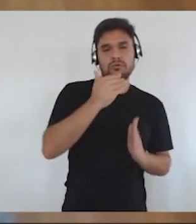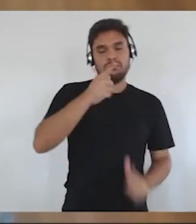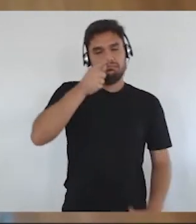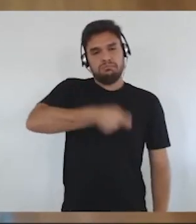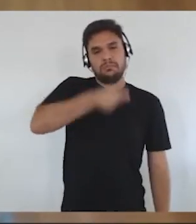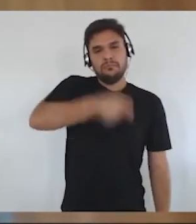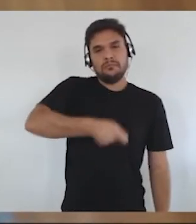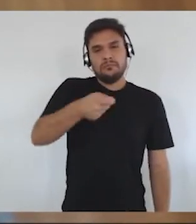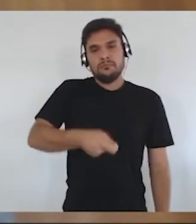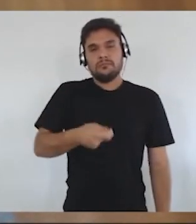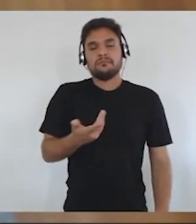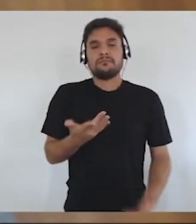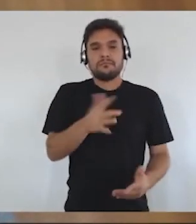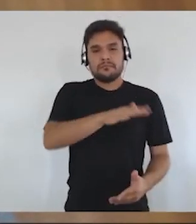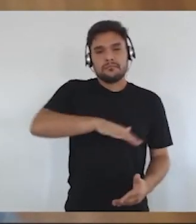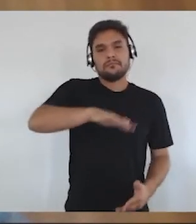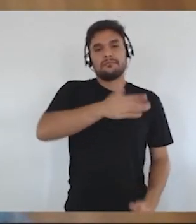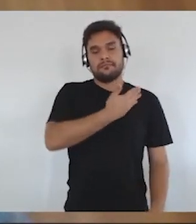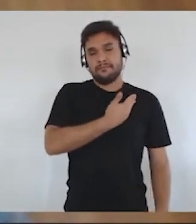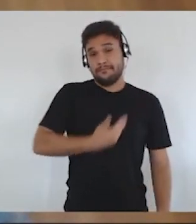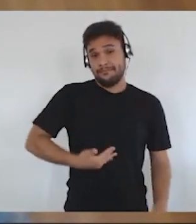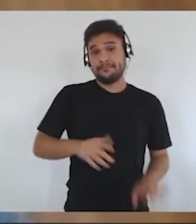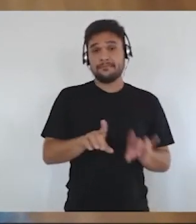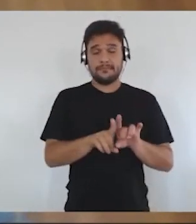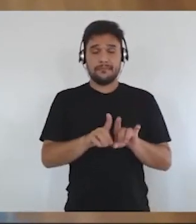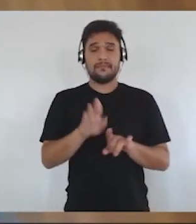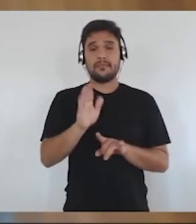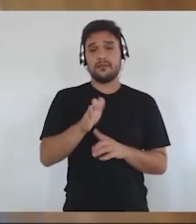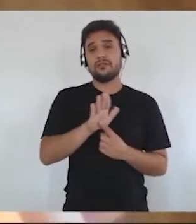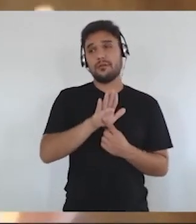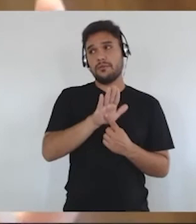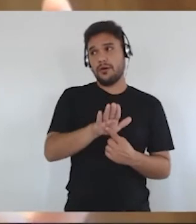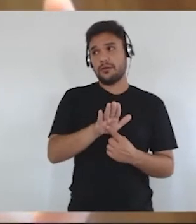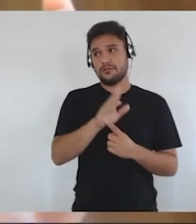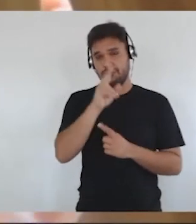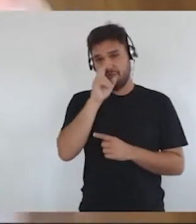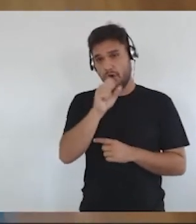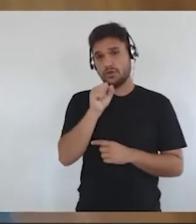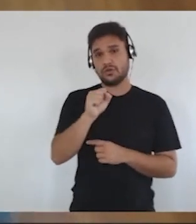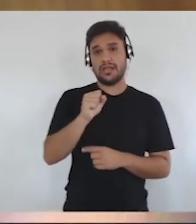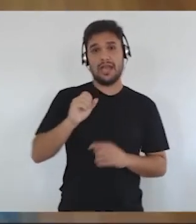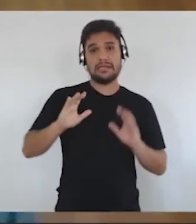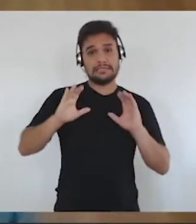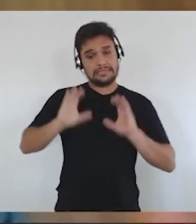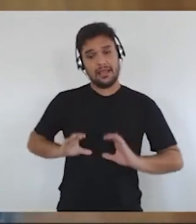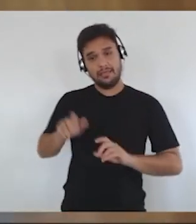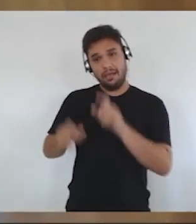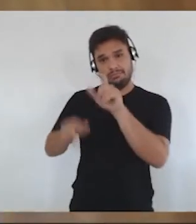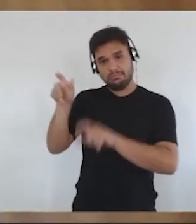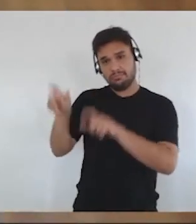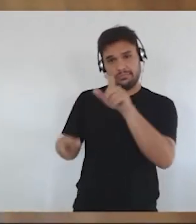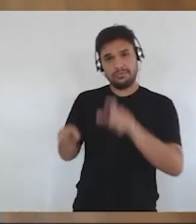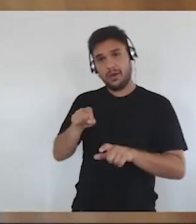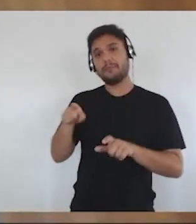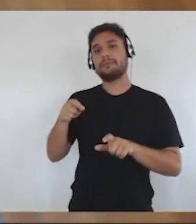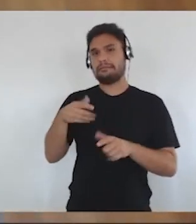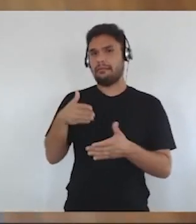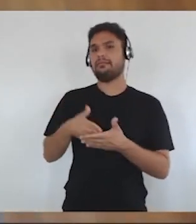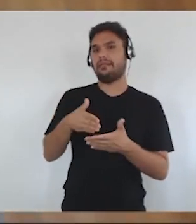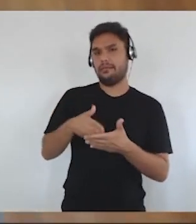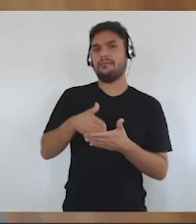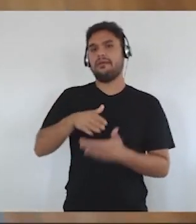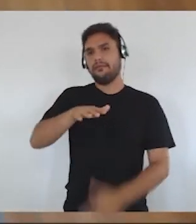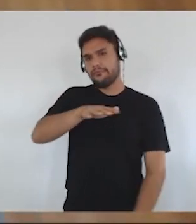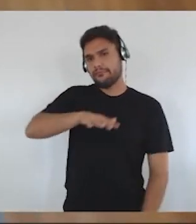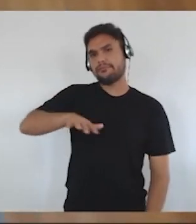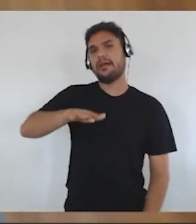essa arbitrariedade por parte do Estado, que se coloca muito forte em relação ao cidadão e que precisa, obviamente, ter limites na